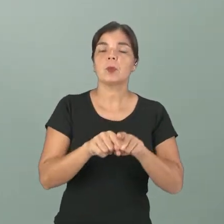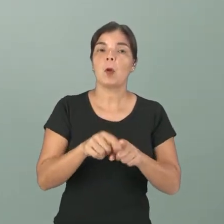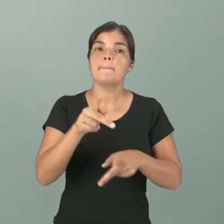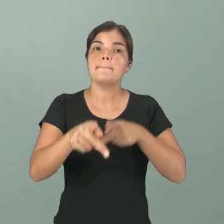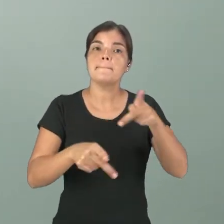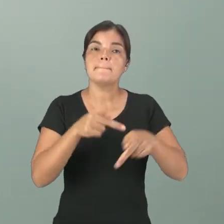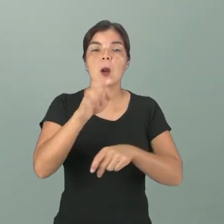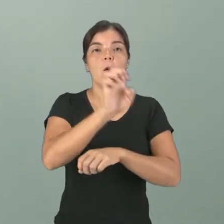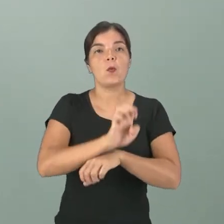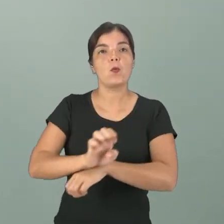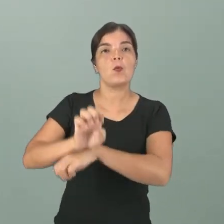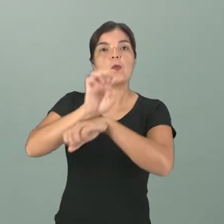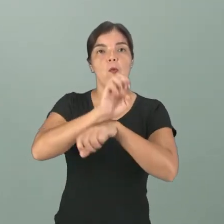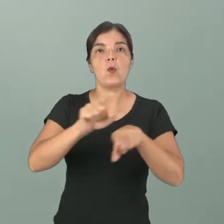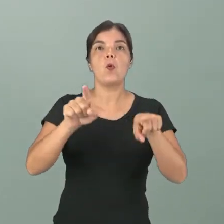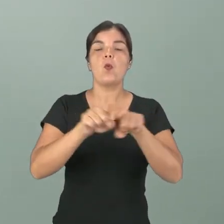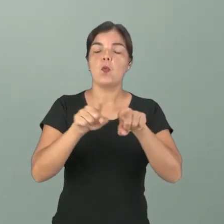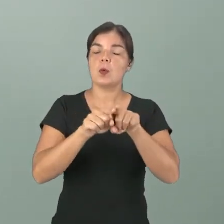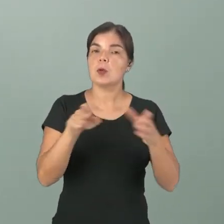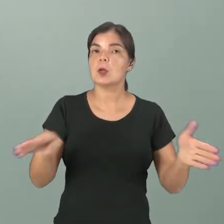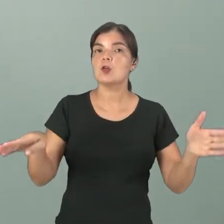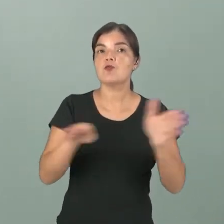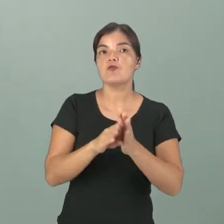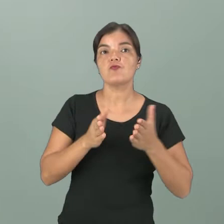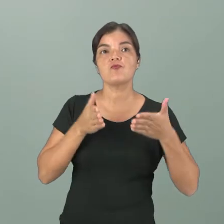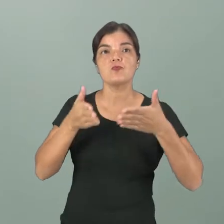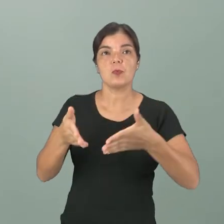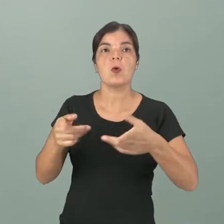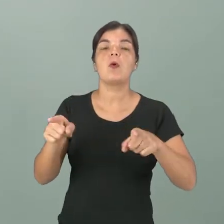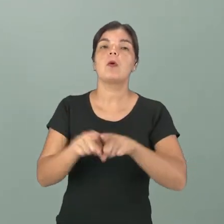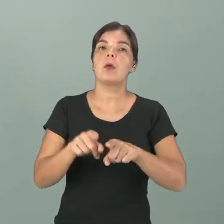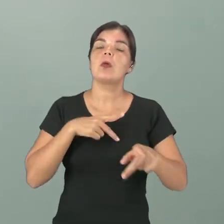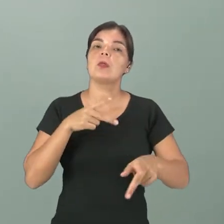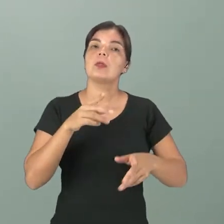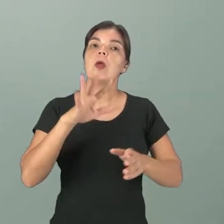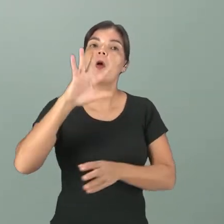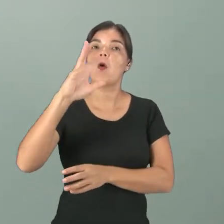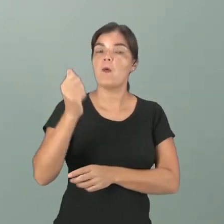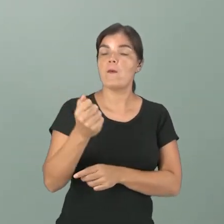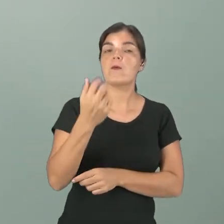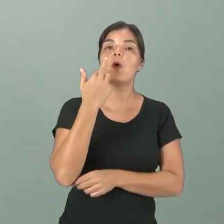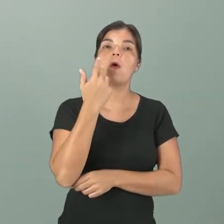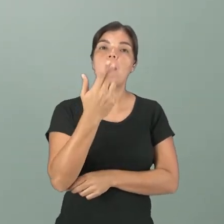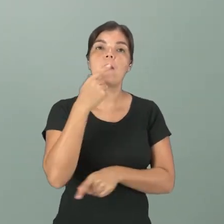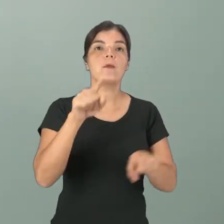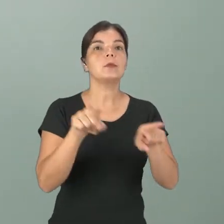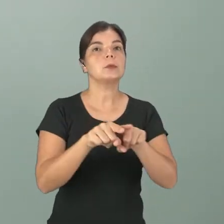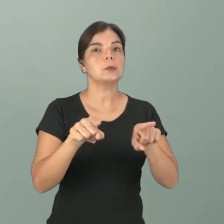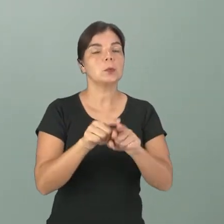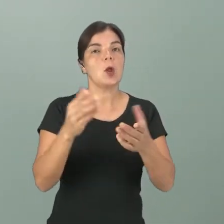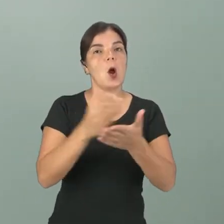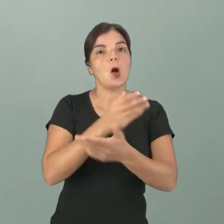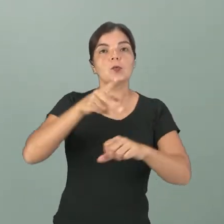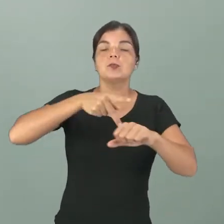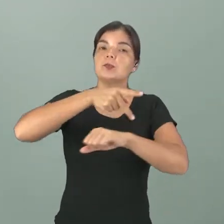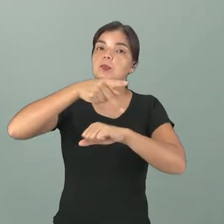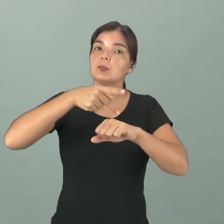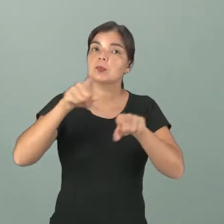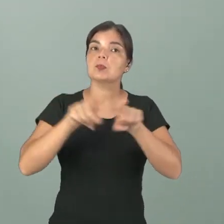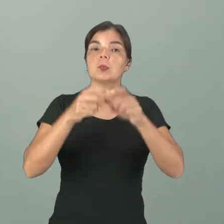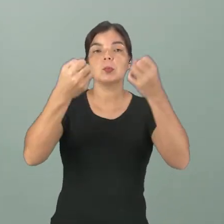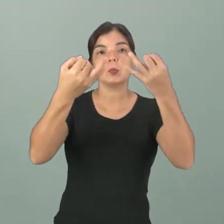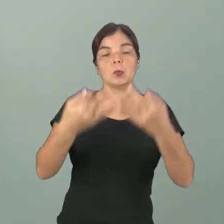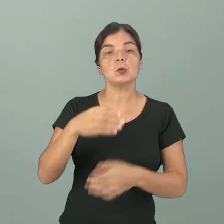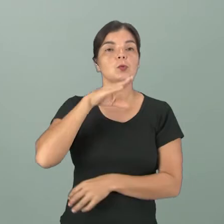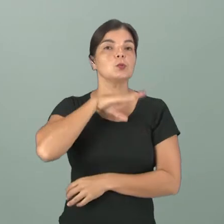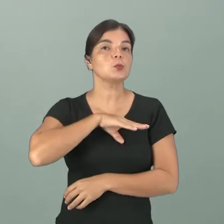para o povo europeu que colonizou a África, nós temos várias línguas na África, inclusive alguns países falam